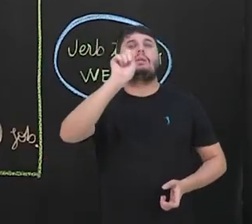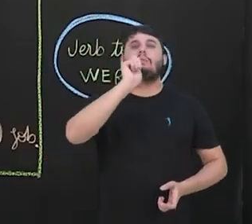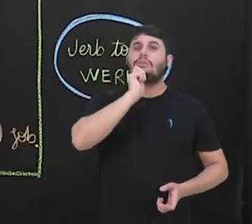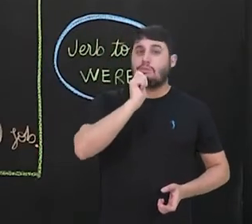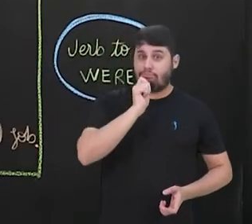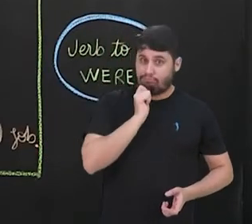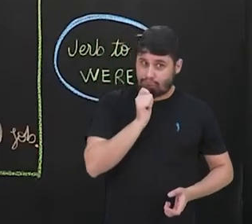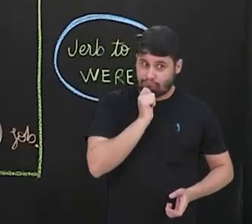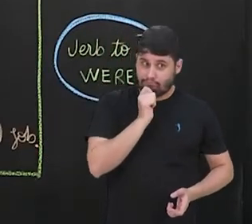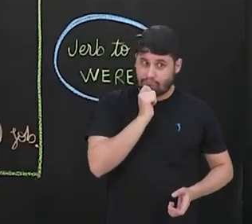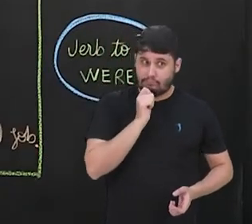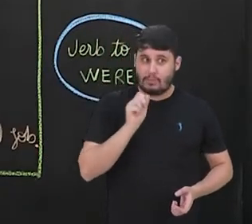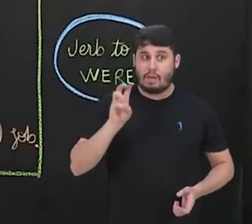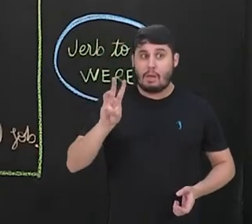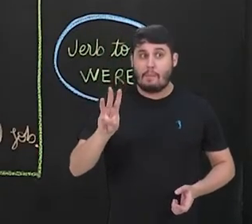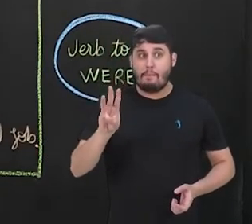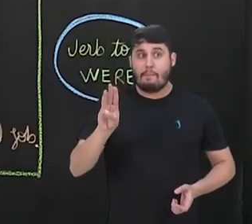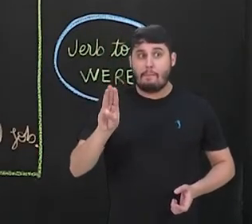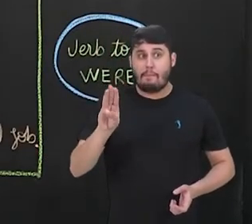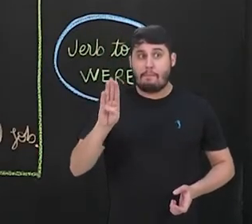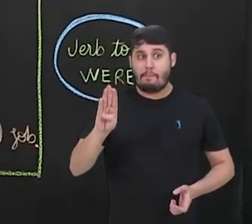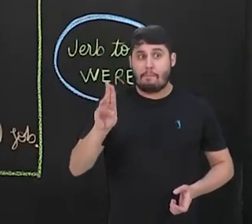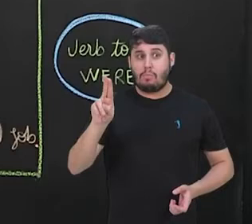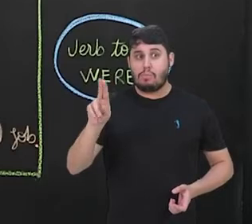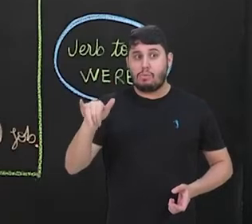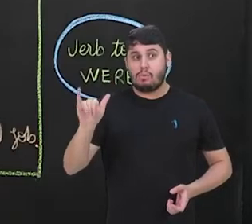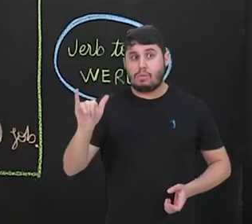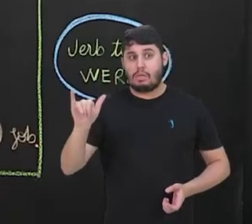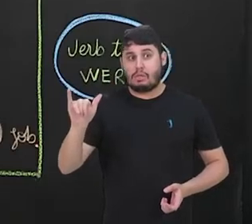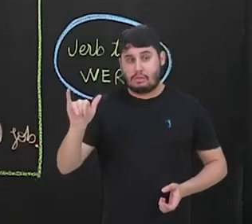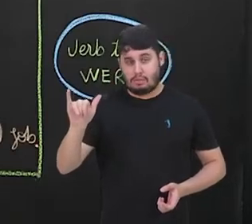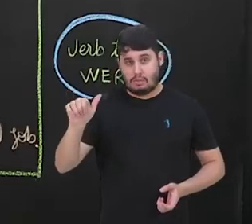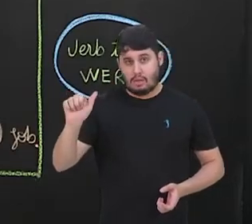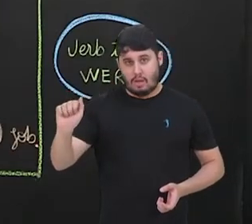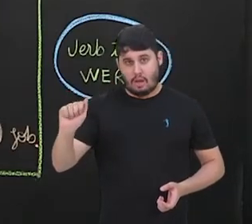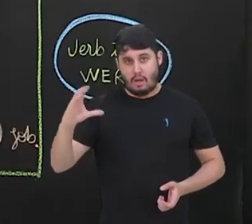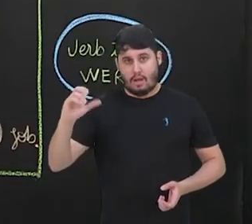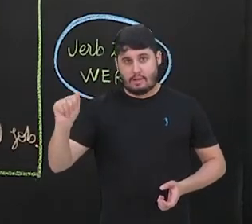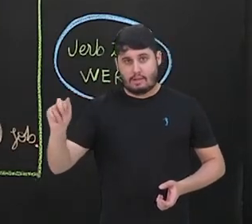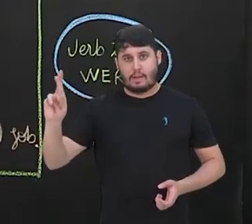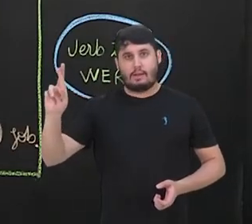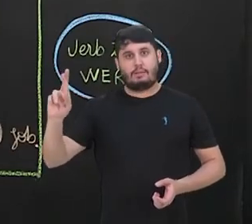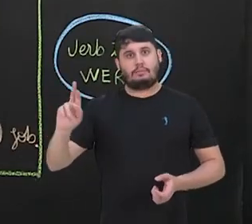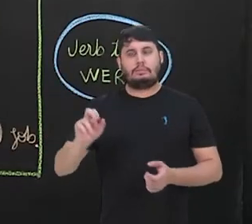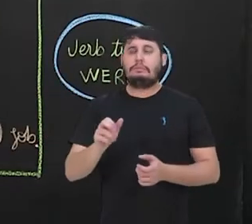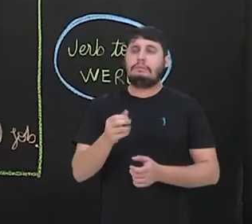I would buy. Eu compraria um carro.